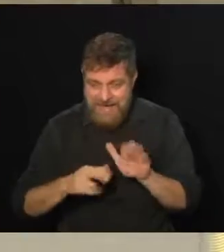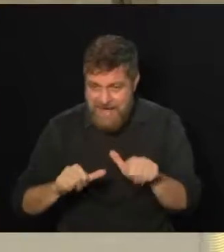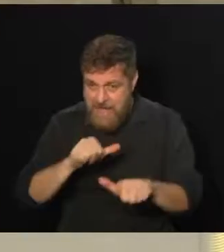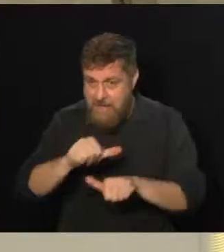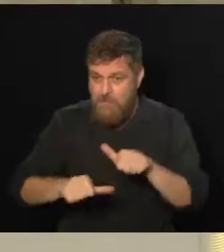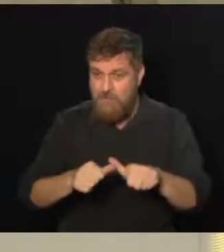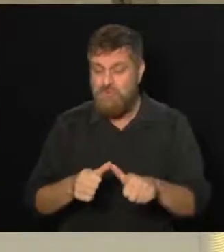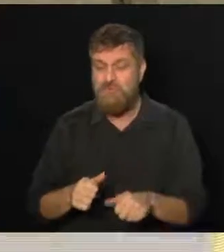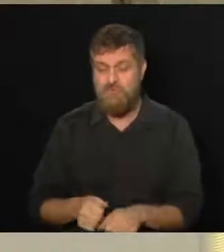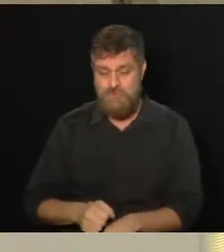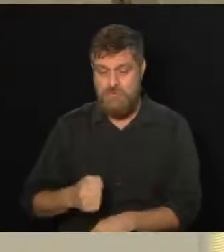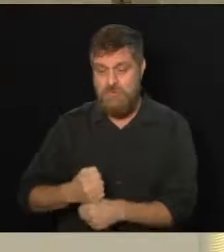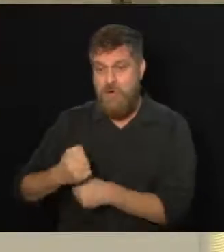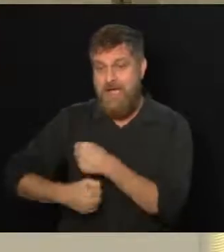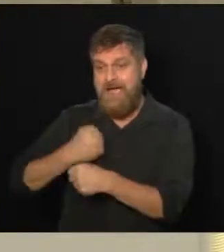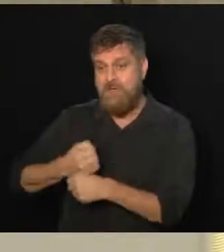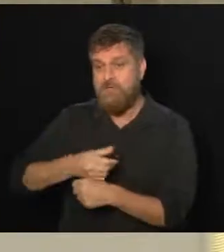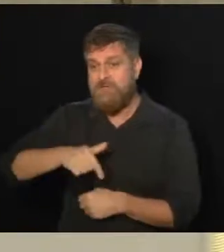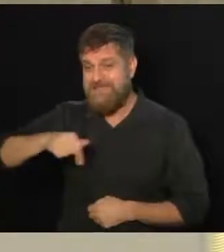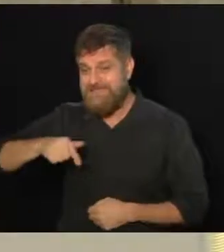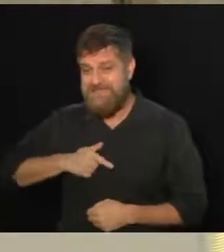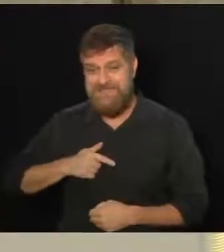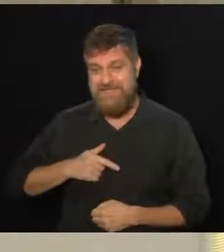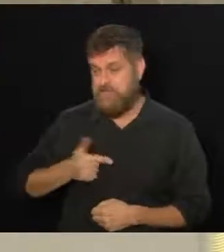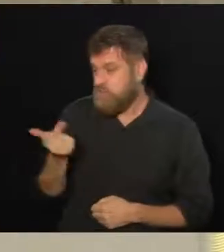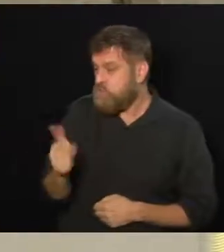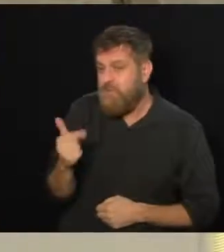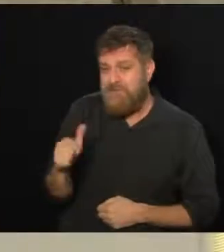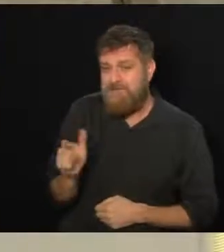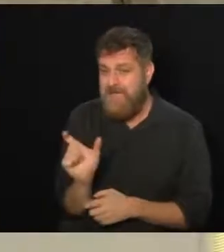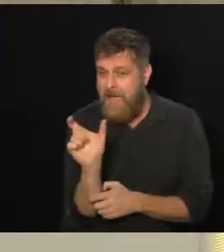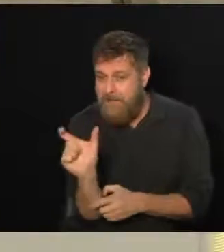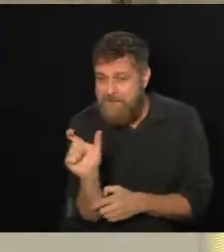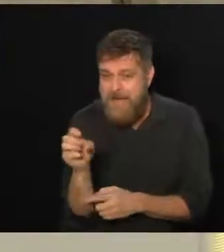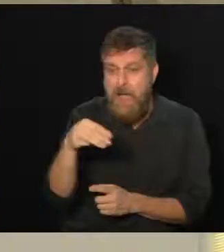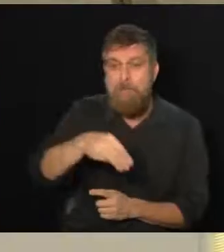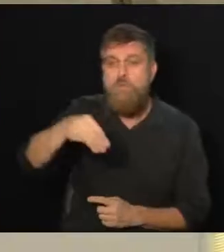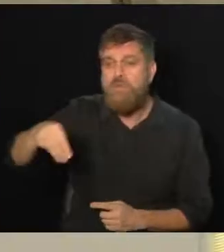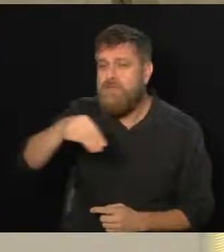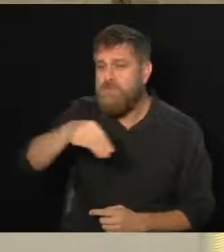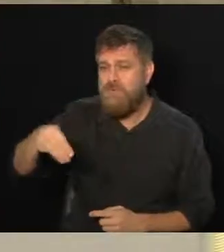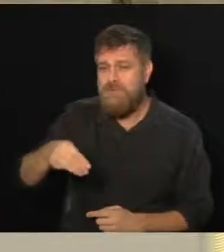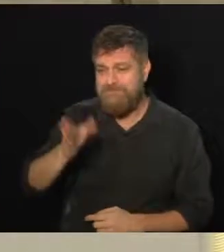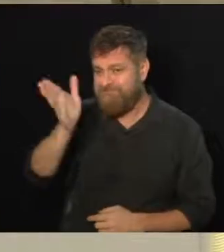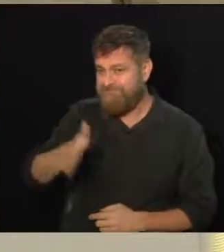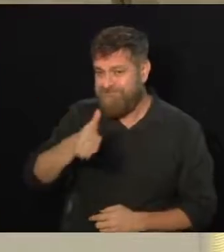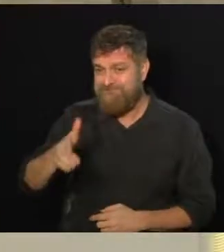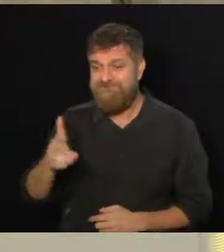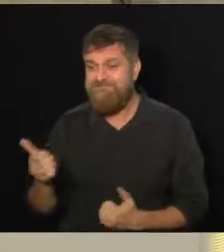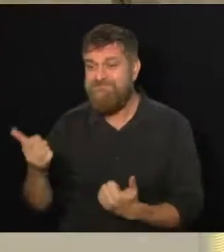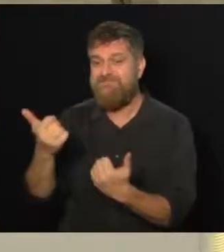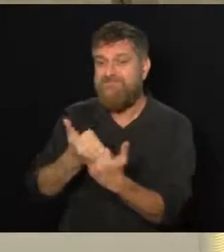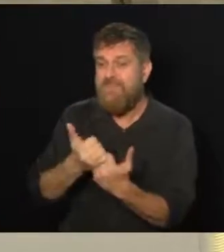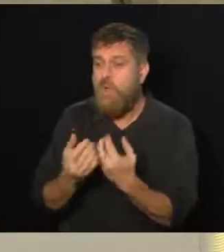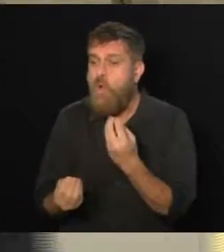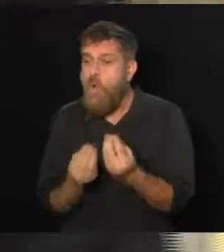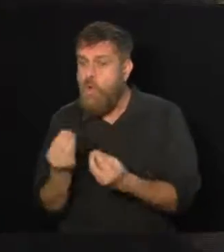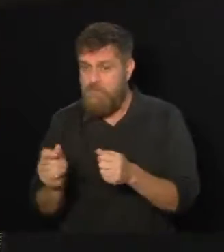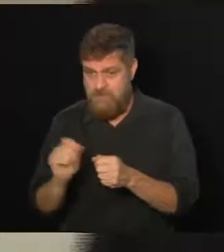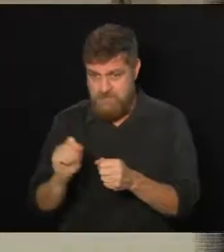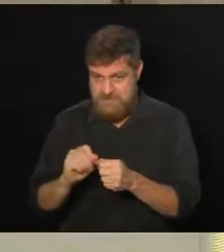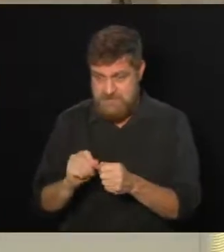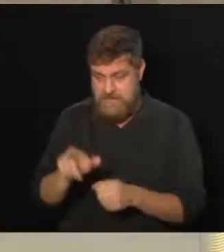em 2007. Então, são cargos em extinção. O que acontece é que os ocupantes desses cargos de